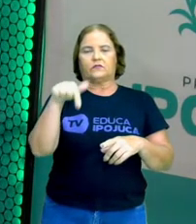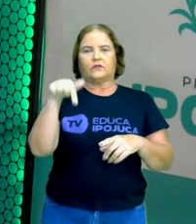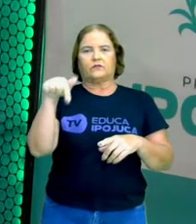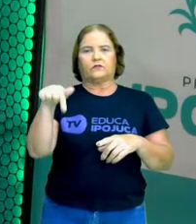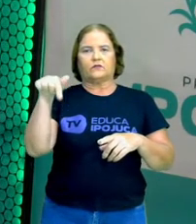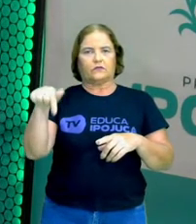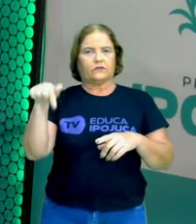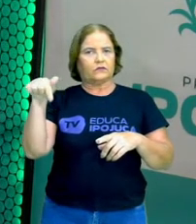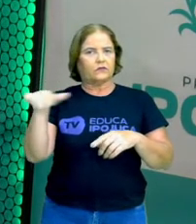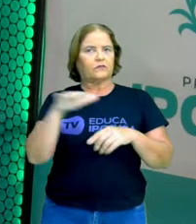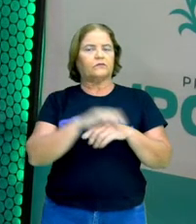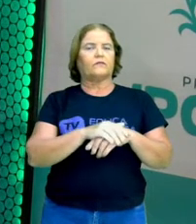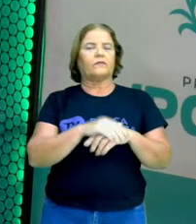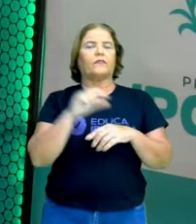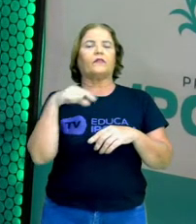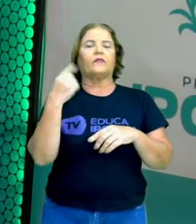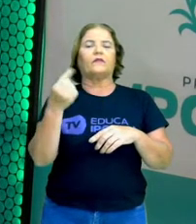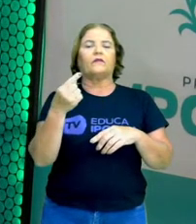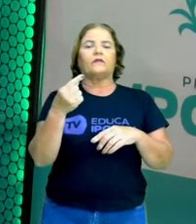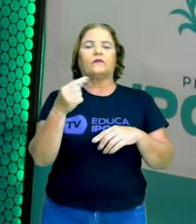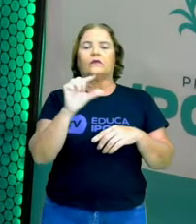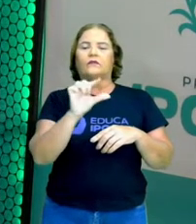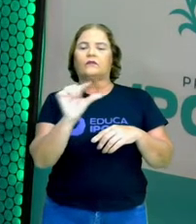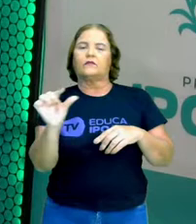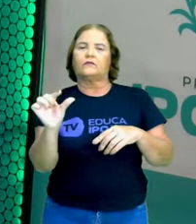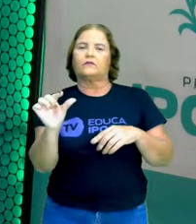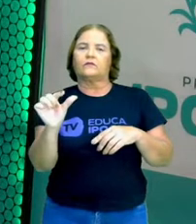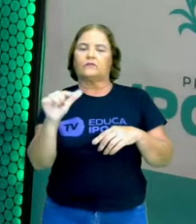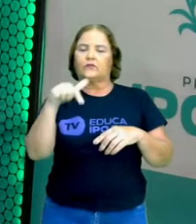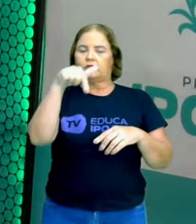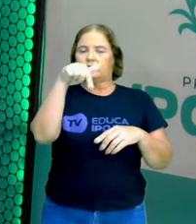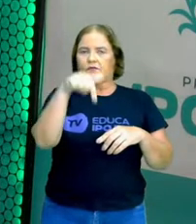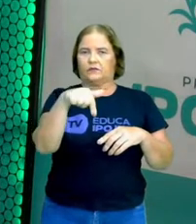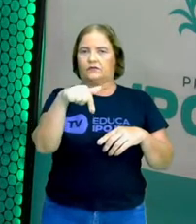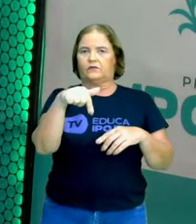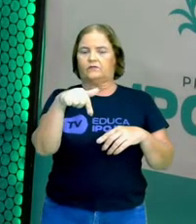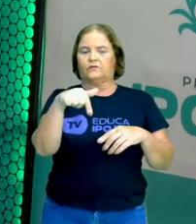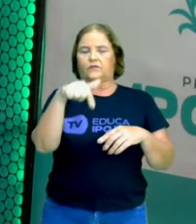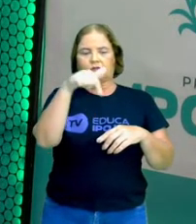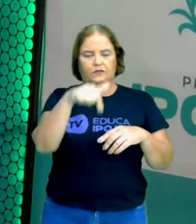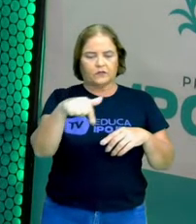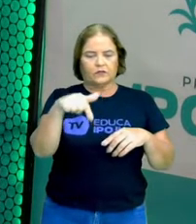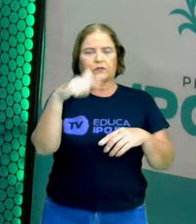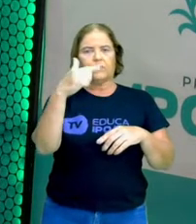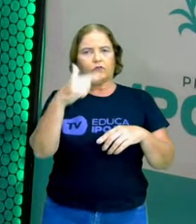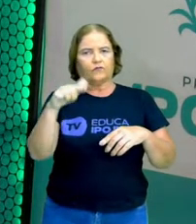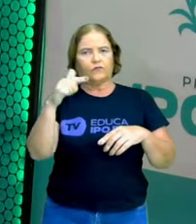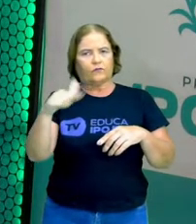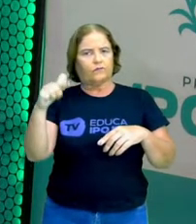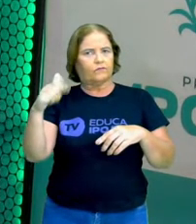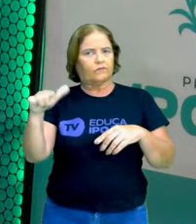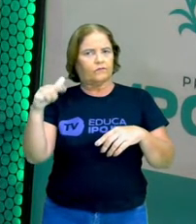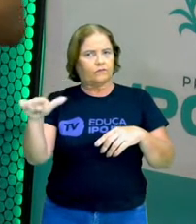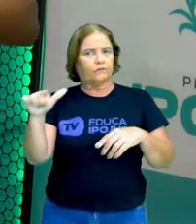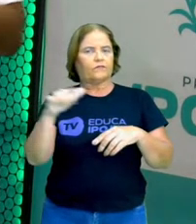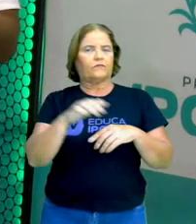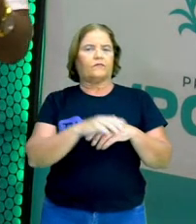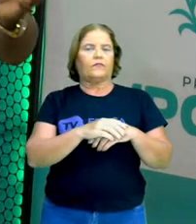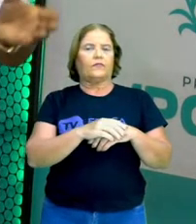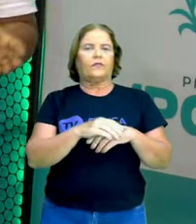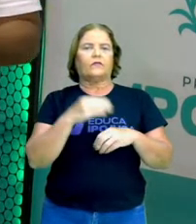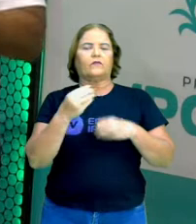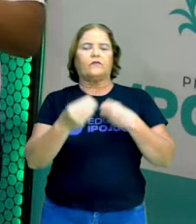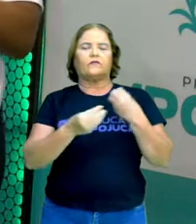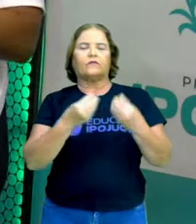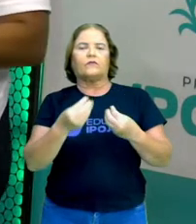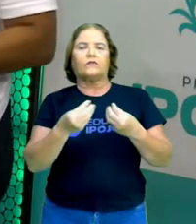0,7777. A dízima aí tem o período 7, que é o número que está sendo repetido. Como